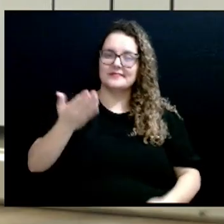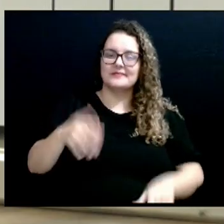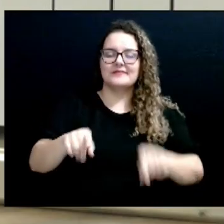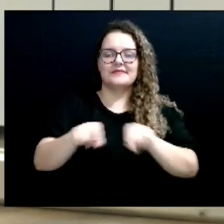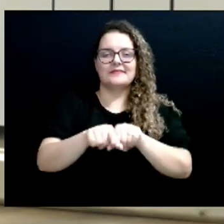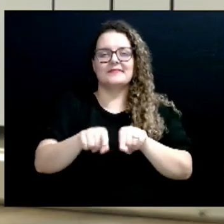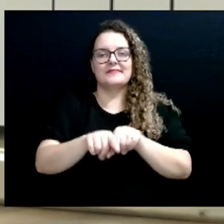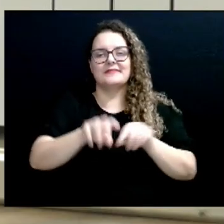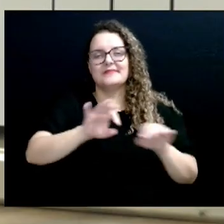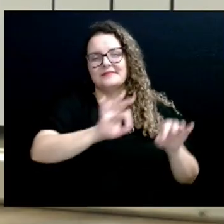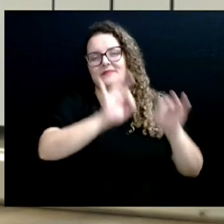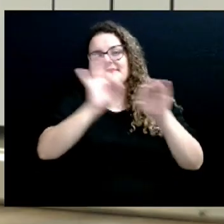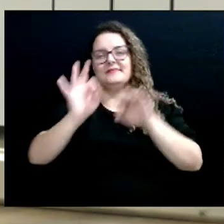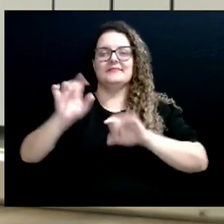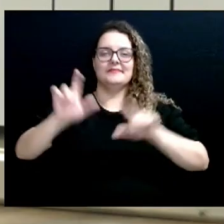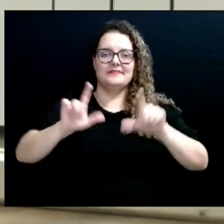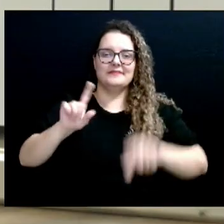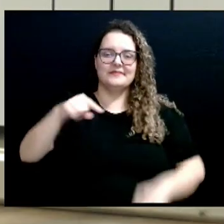pelas telas. Até o